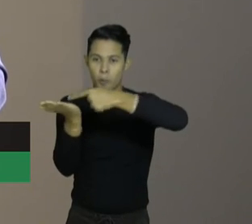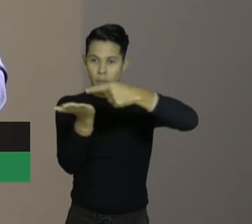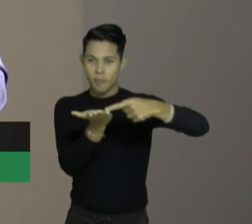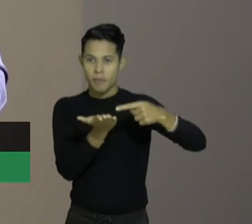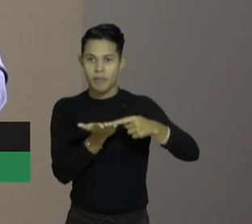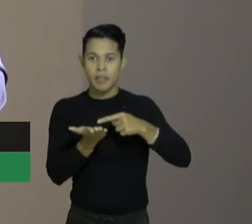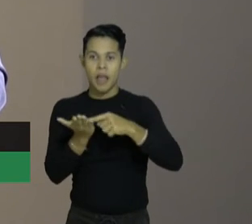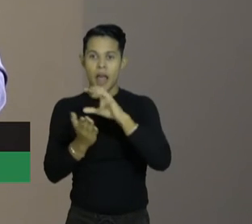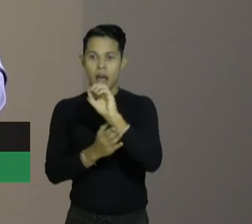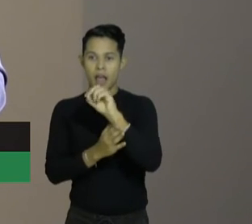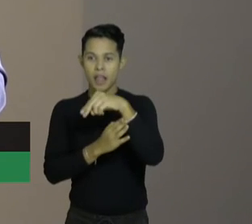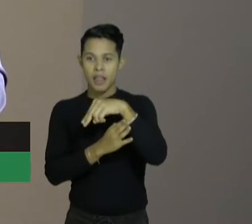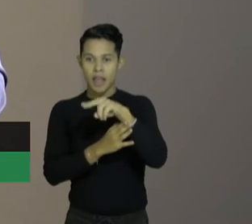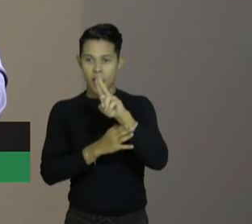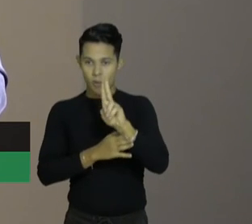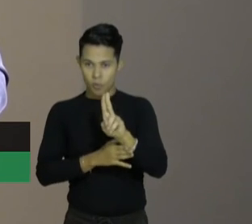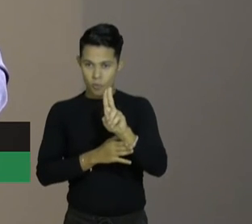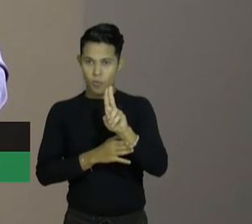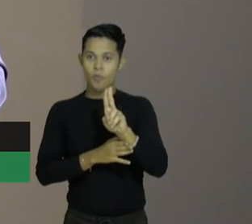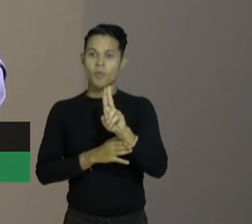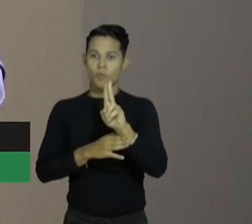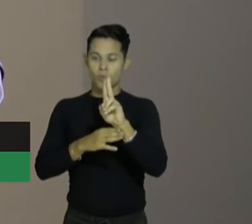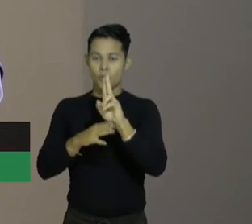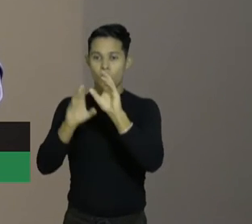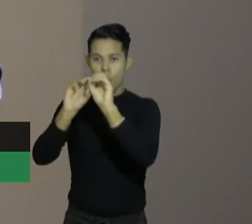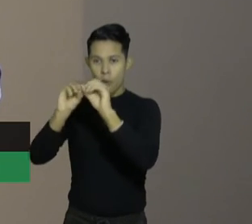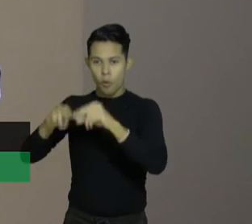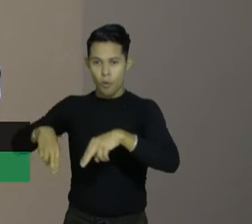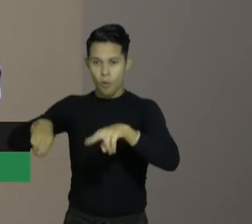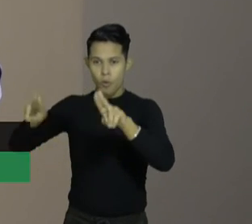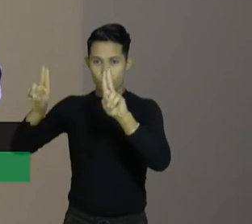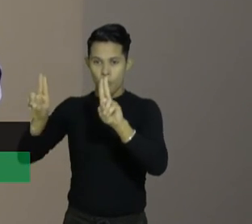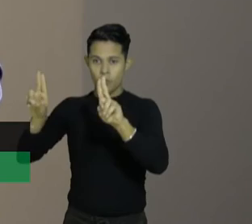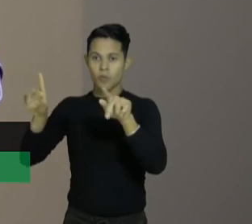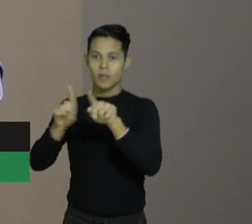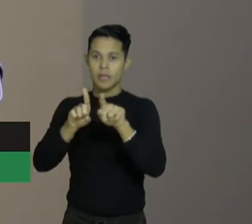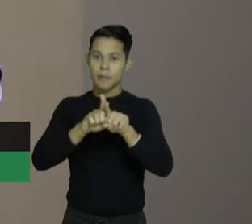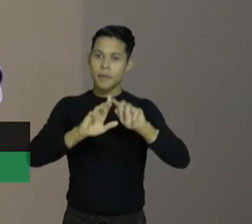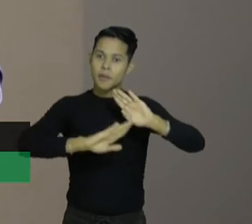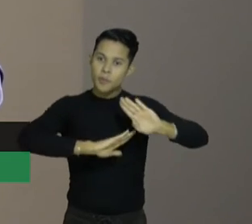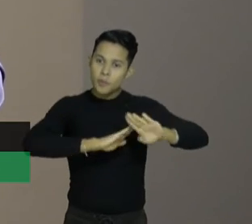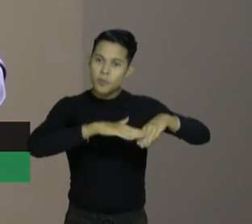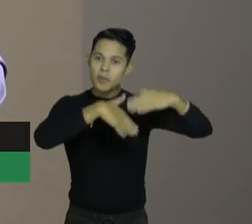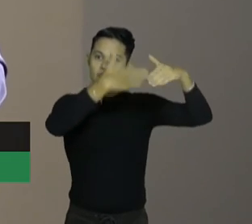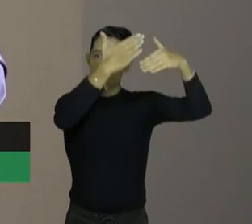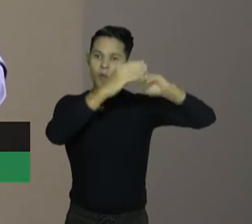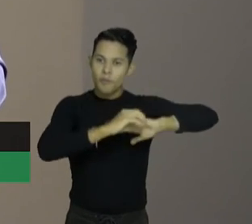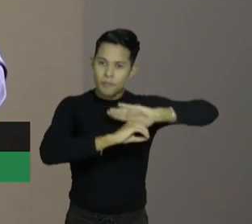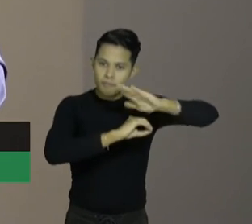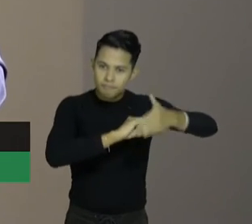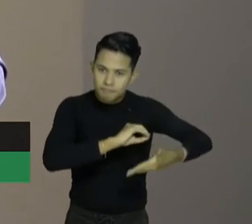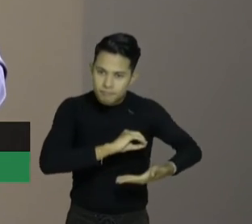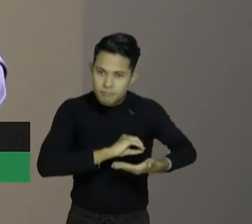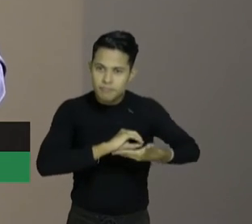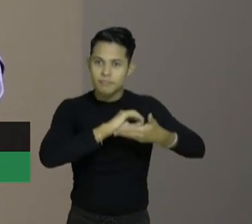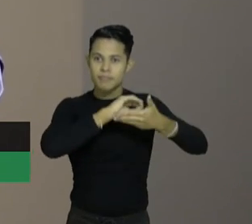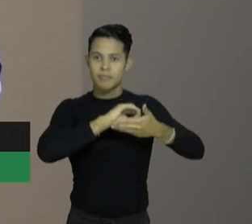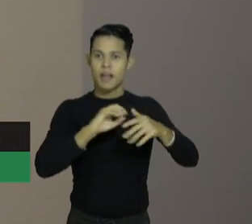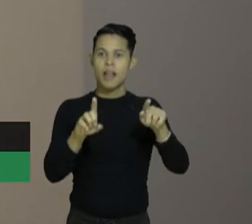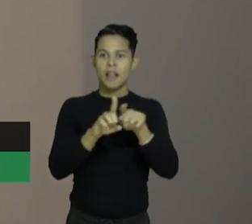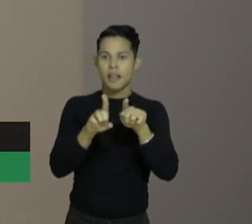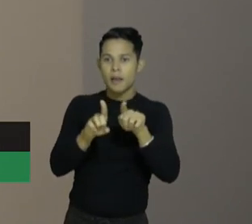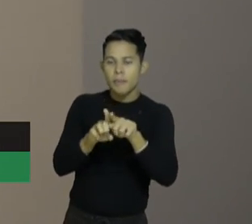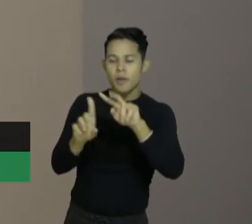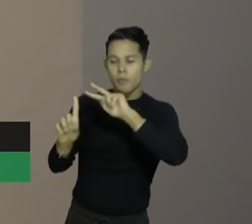Unidas agenda dos objetivos do desenvolvimento sustentável e ao mesmo tempo também num numa perspectiva de